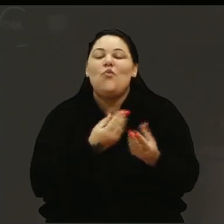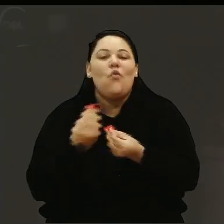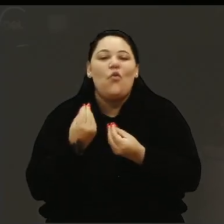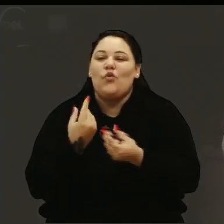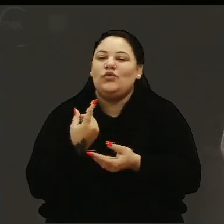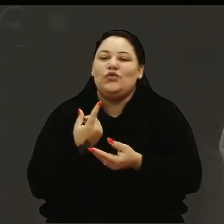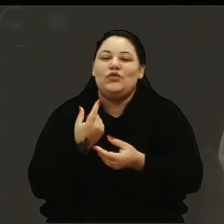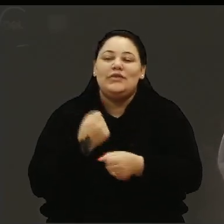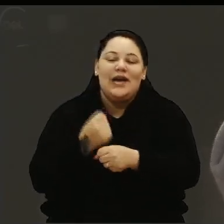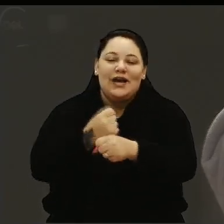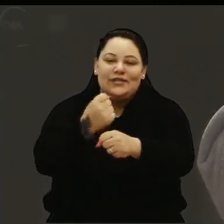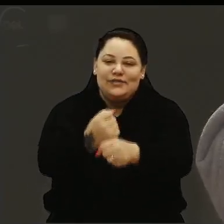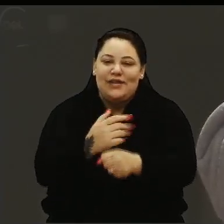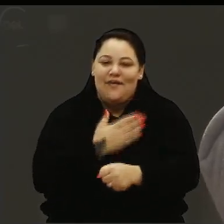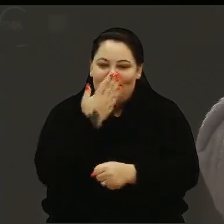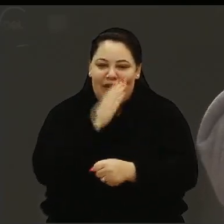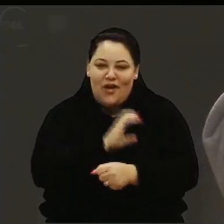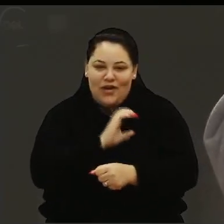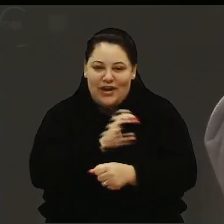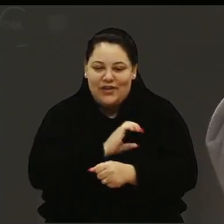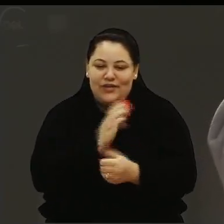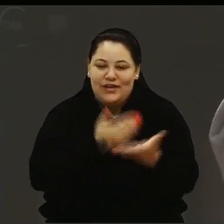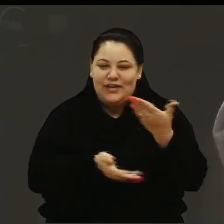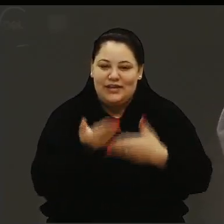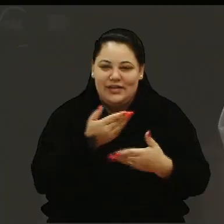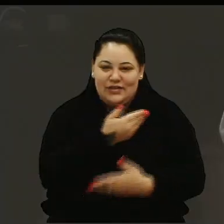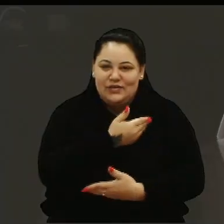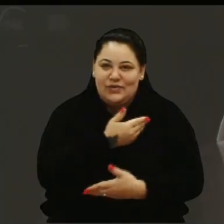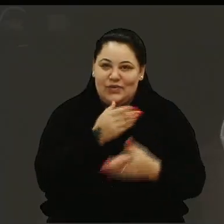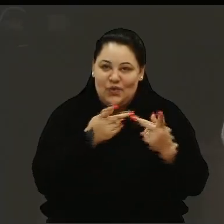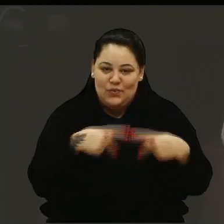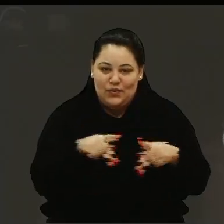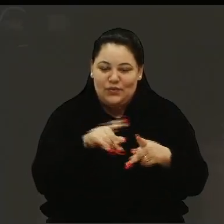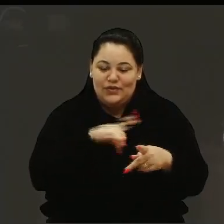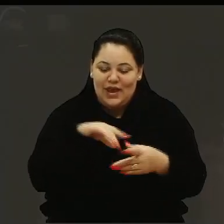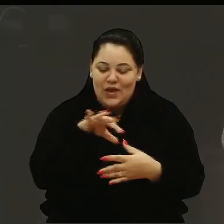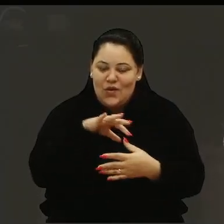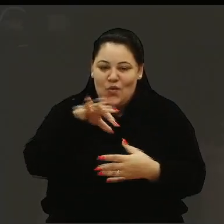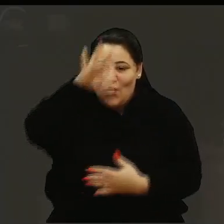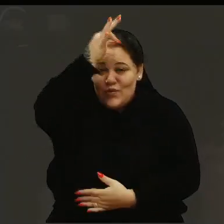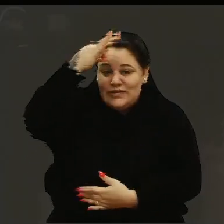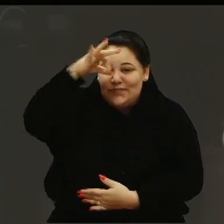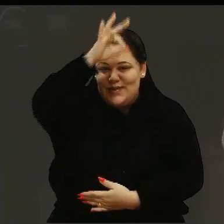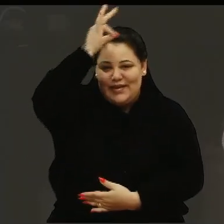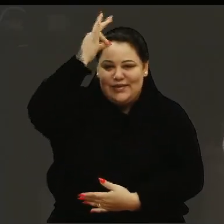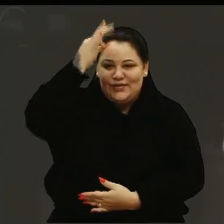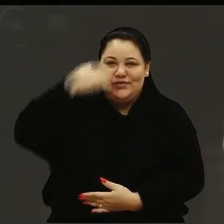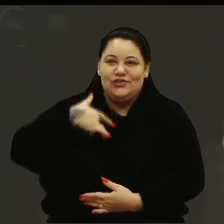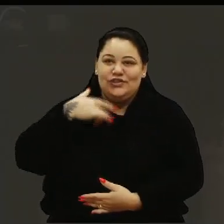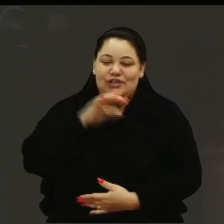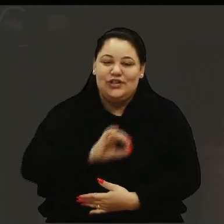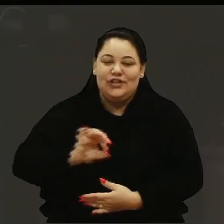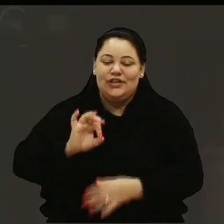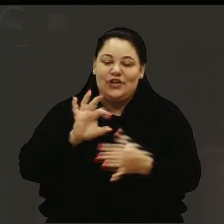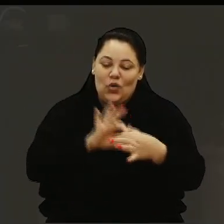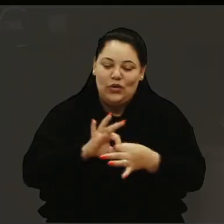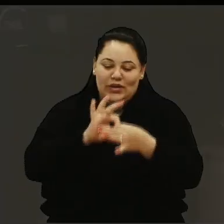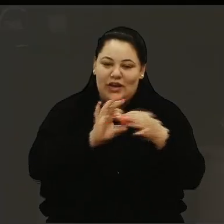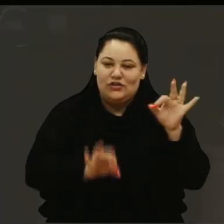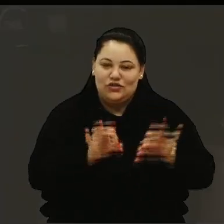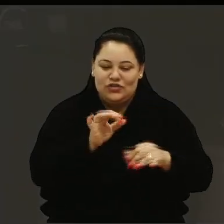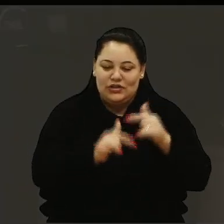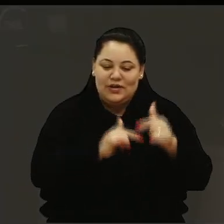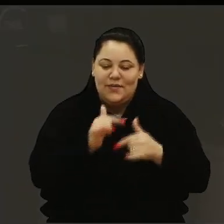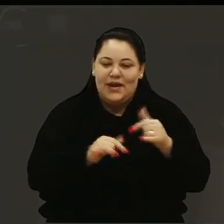do Sejusc, muitos anos servindo ao público com esse espírito que tu tem de conciliação na nossa Justiça do Trabalho e no nosso